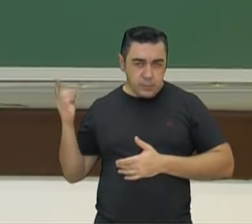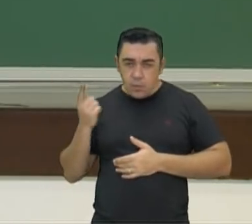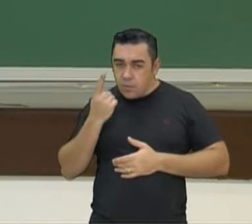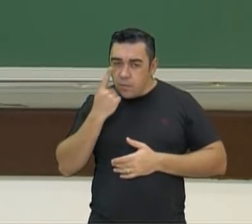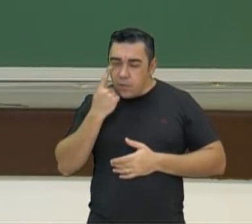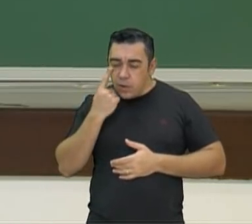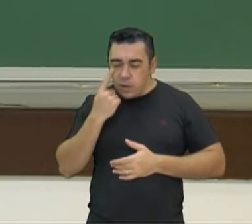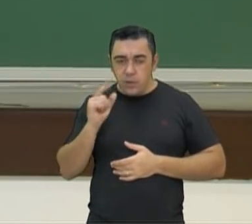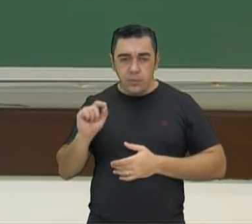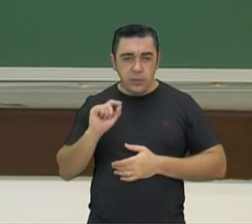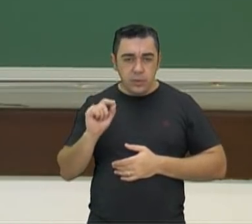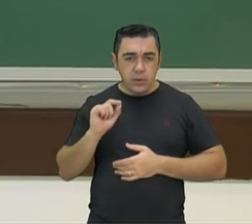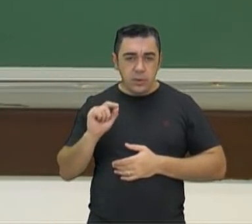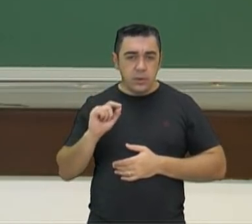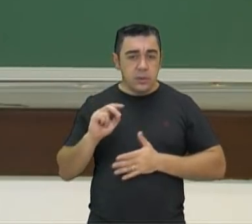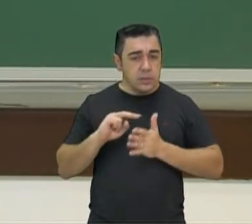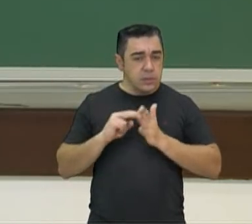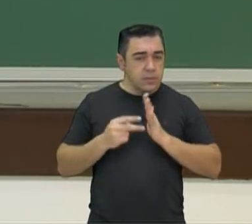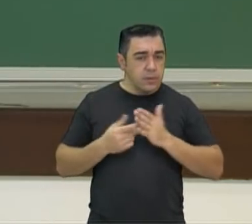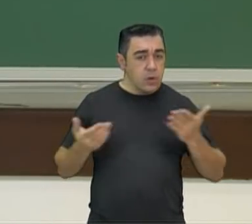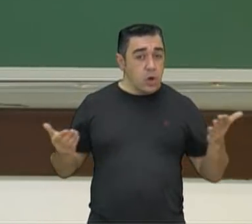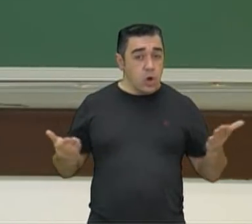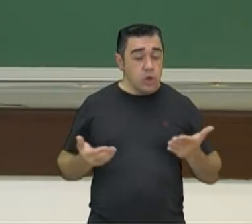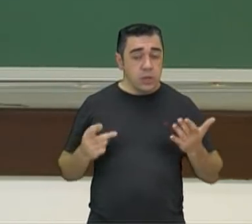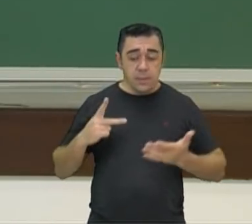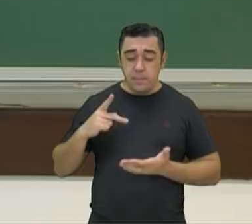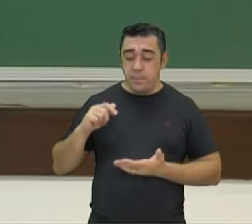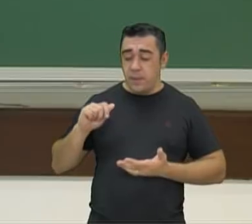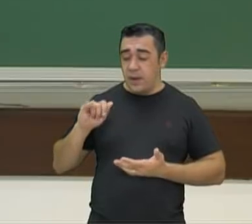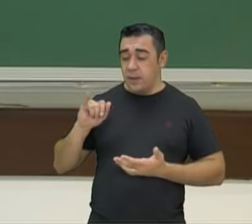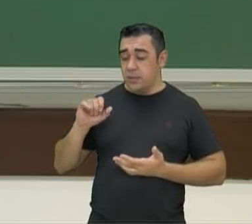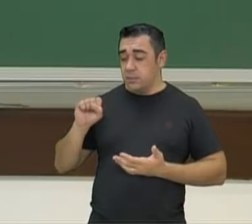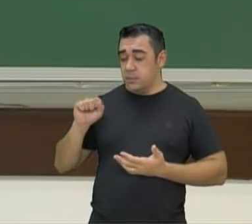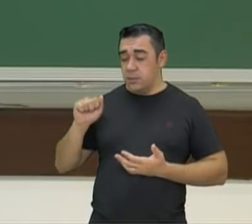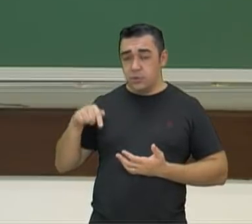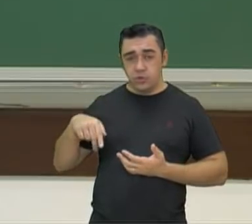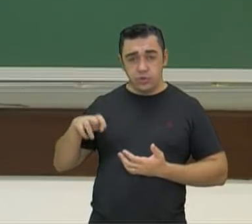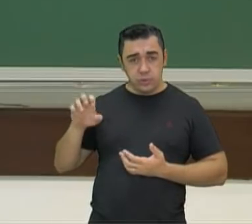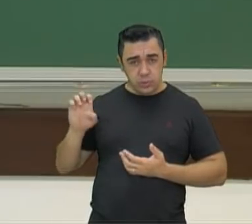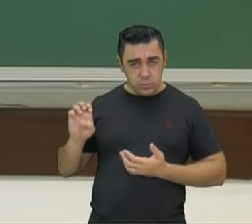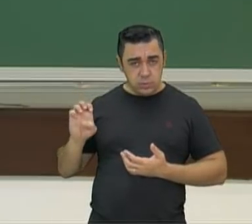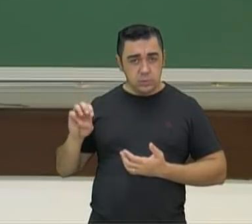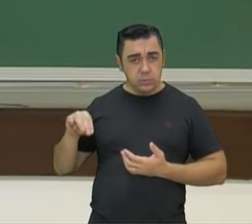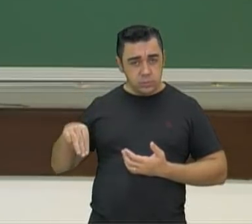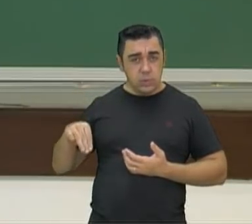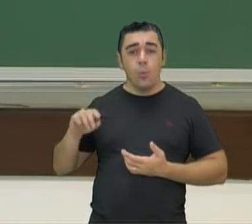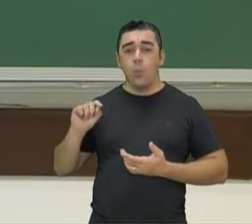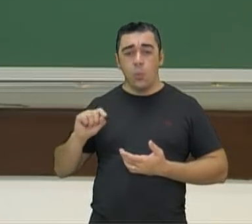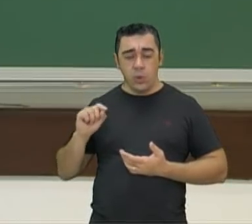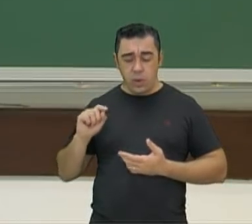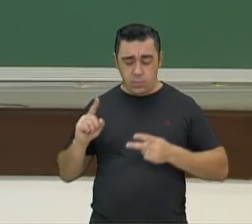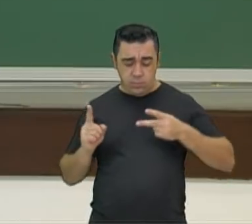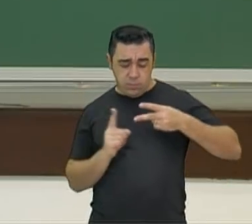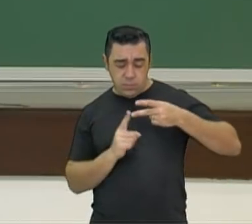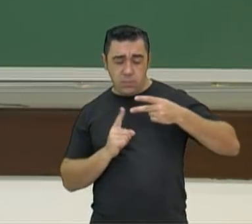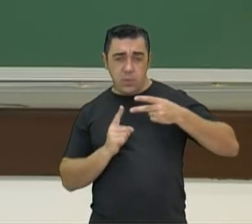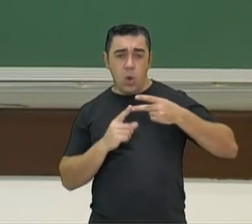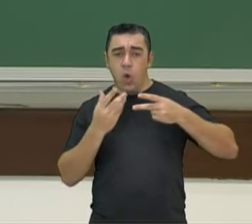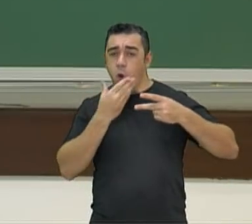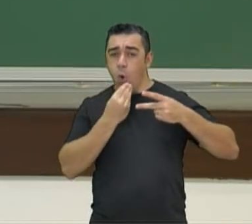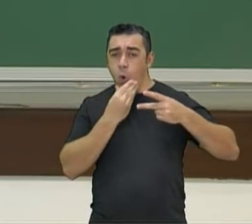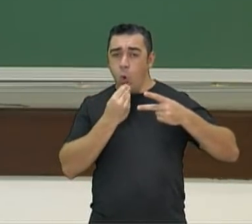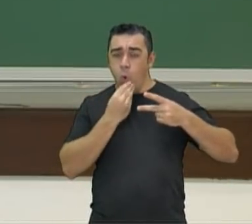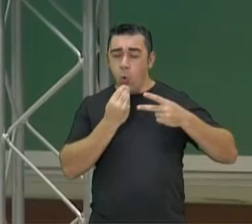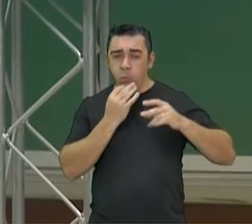veja, o cerne da nossa disciplina está aqui, ó, a paisagem antrópica. Porque agora nós vamos ver como que o homem se organiza